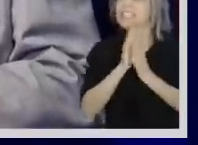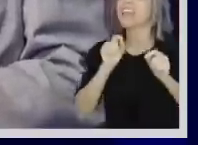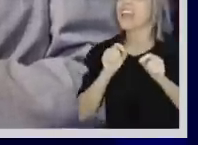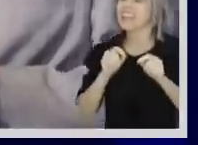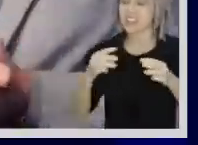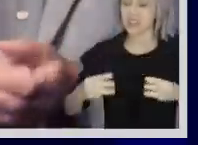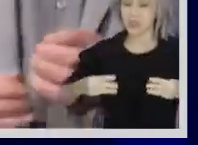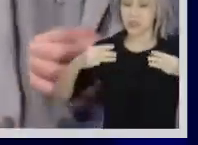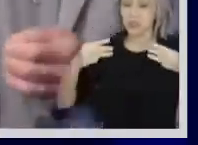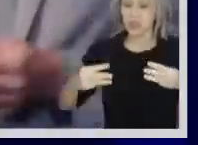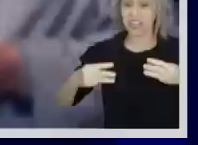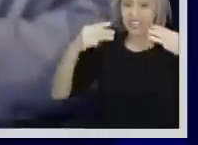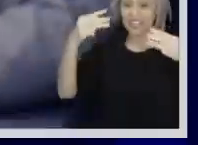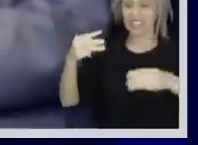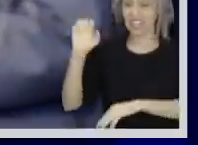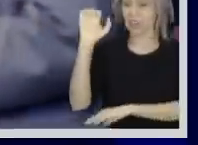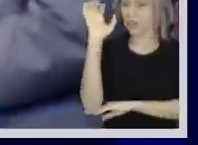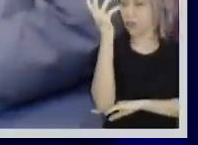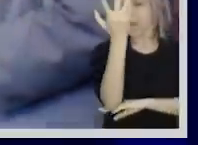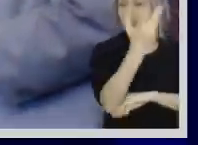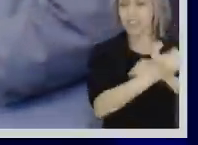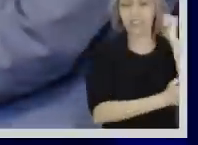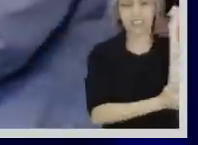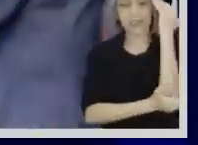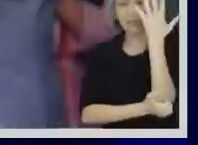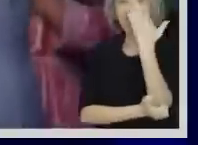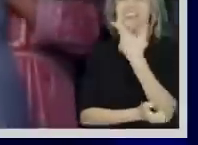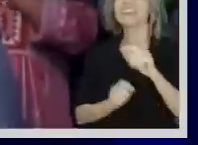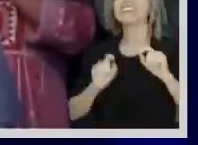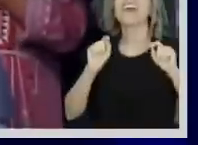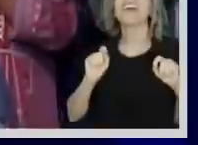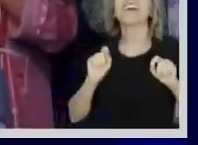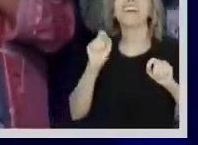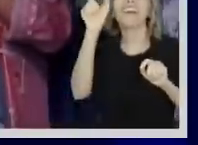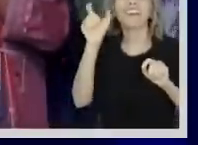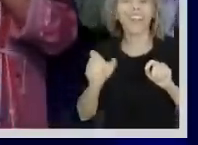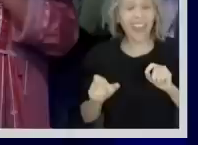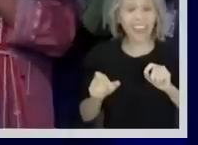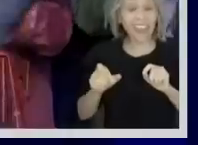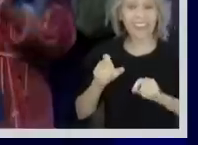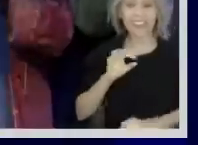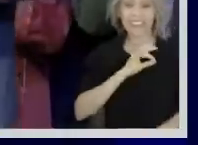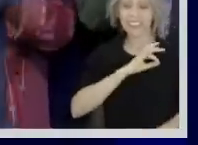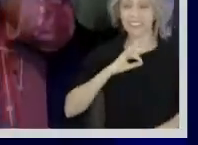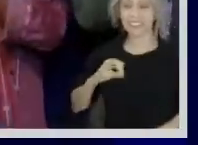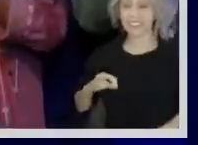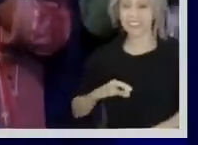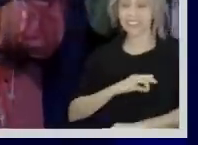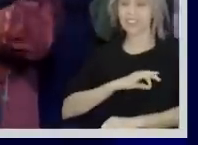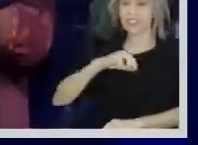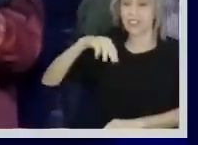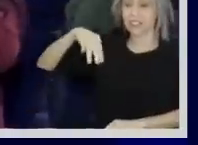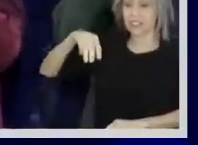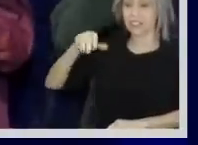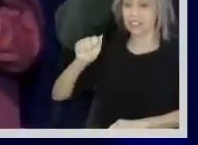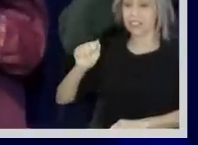se o cenário que o Nelson colocou anteriormente se concretizar, né, de repente a Simone Tebet vir no